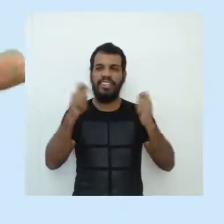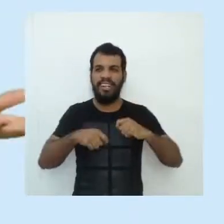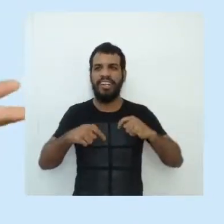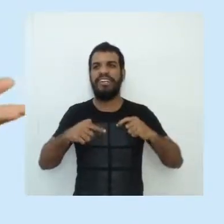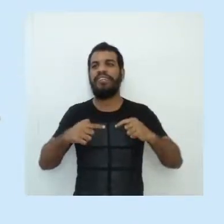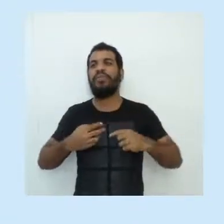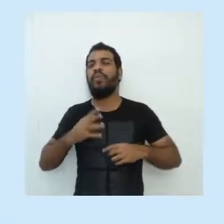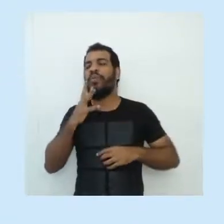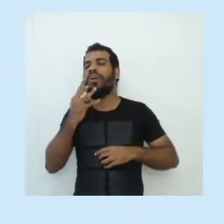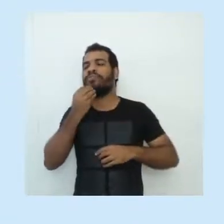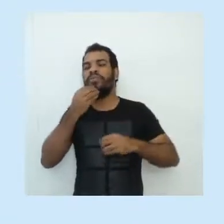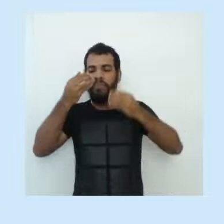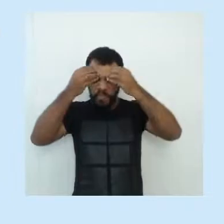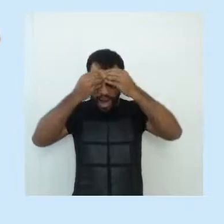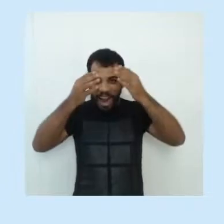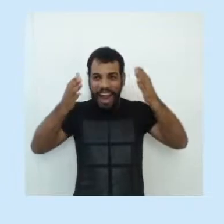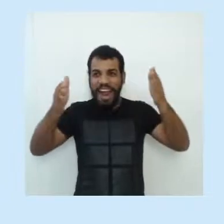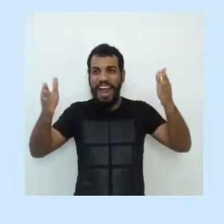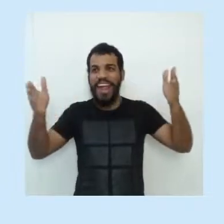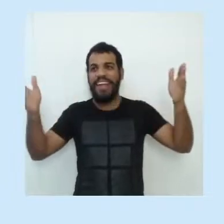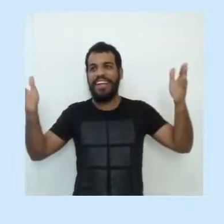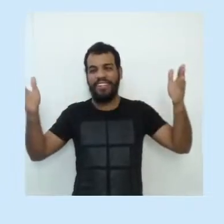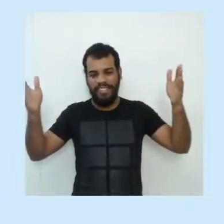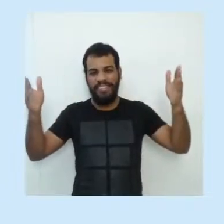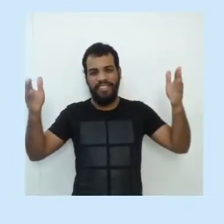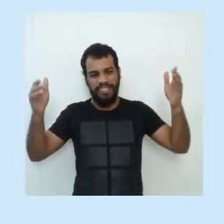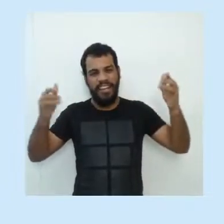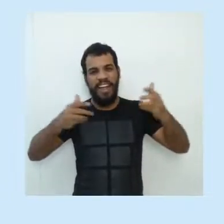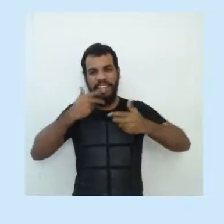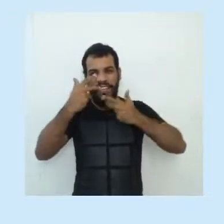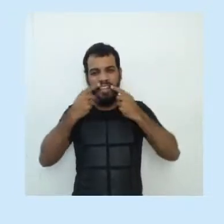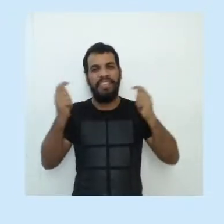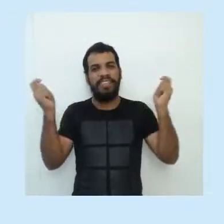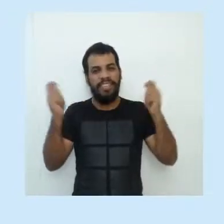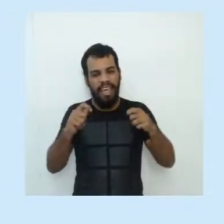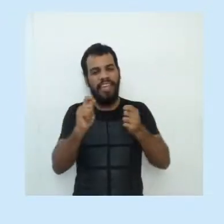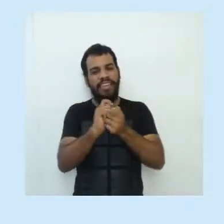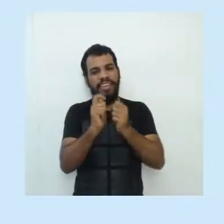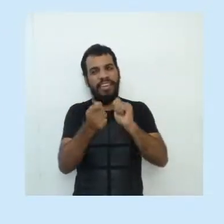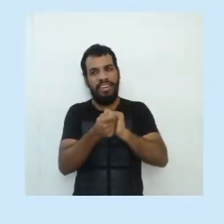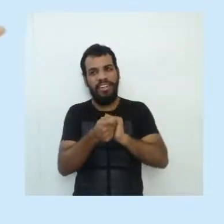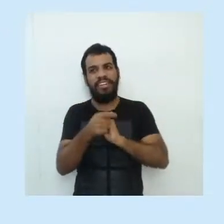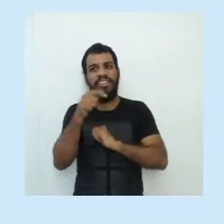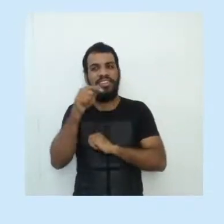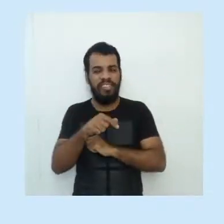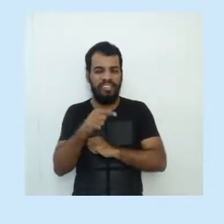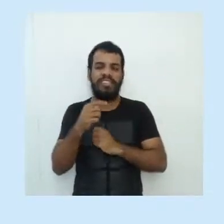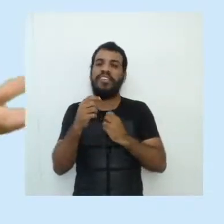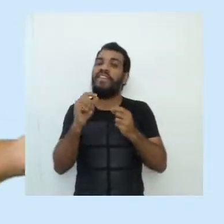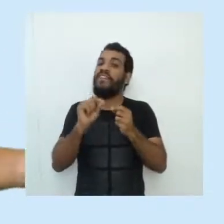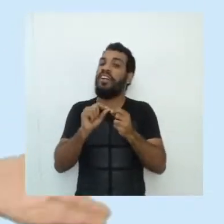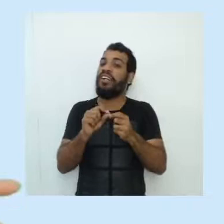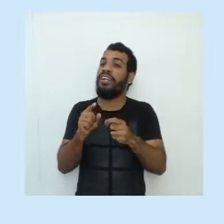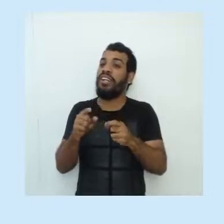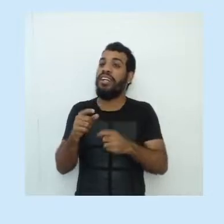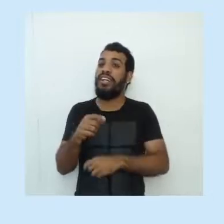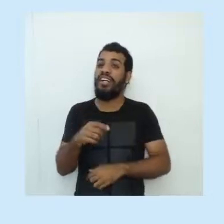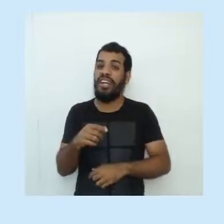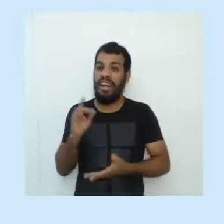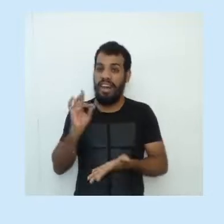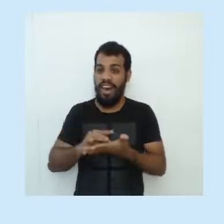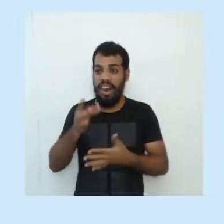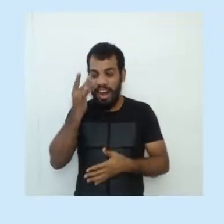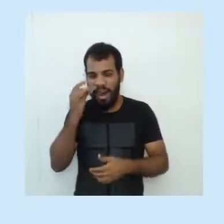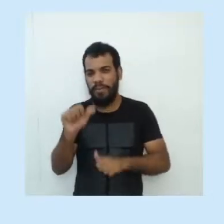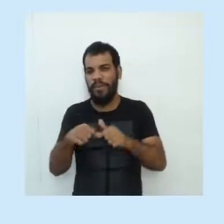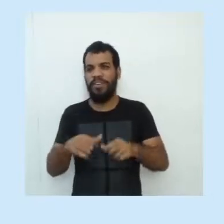os conhecimentos, de todas as falas e pode sim adaptar as nossas ideias e fazer com que a nossa realidade se